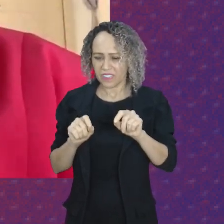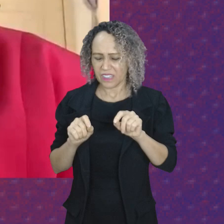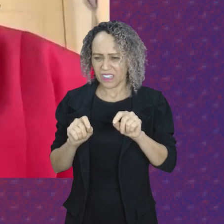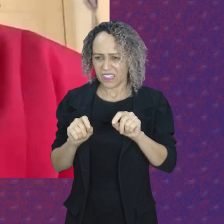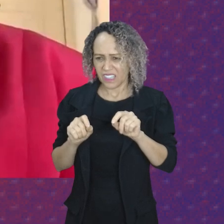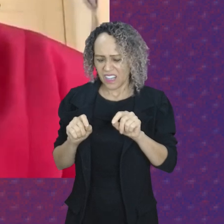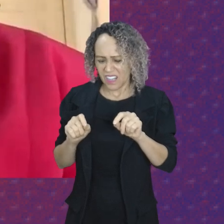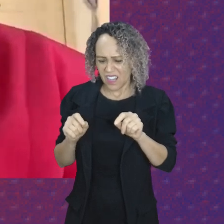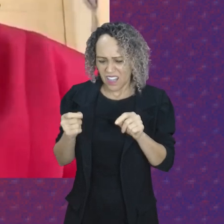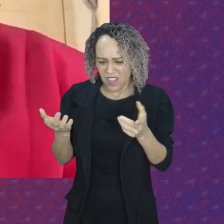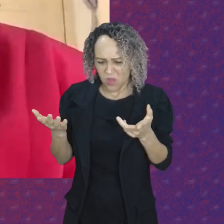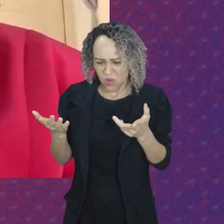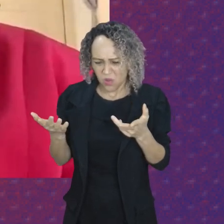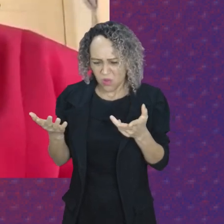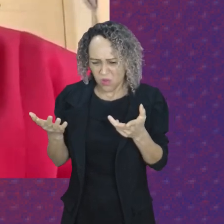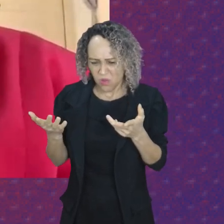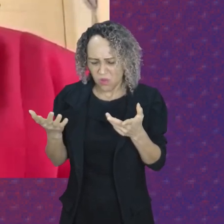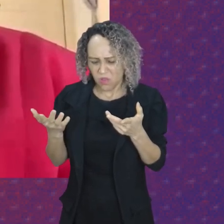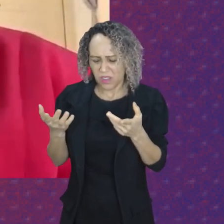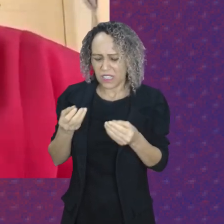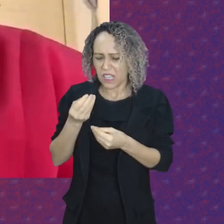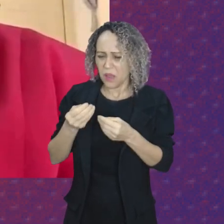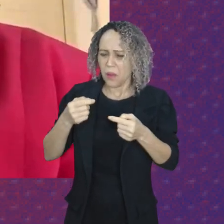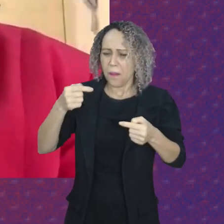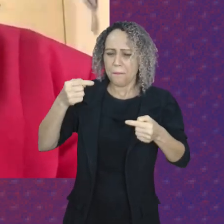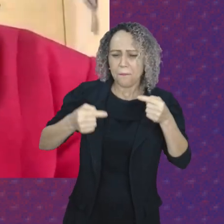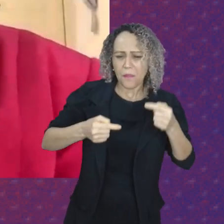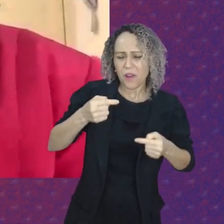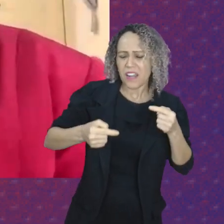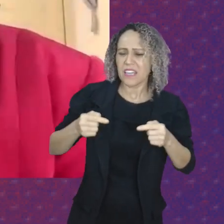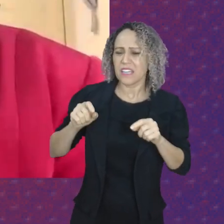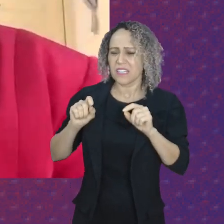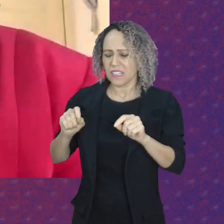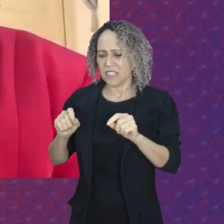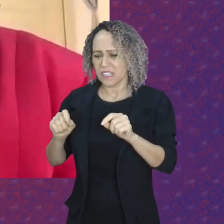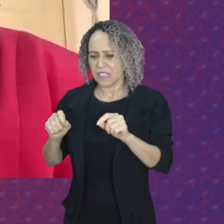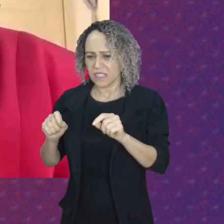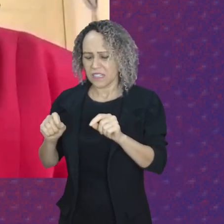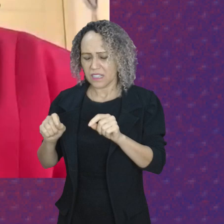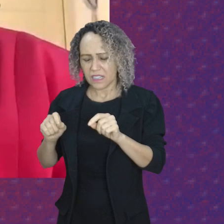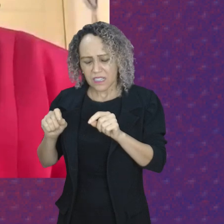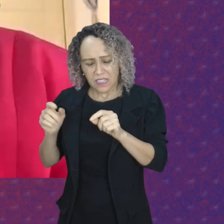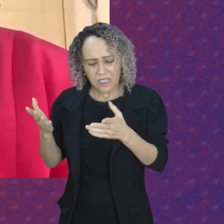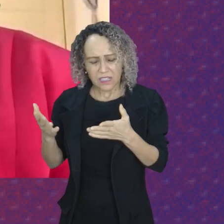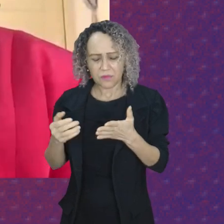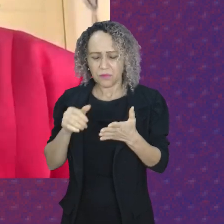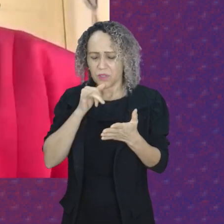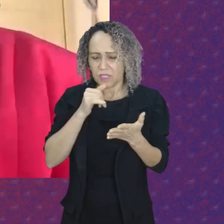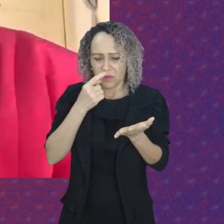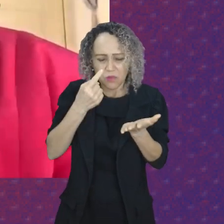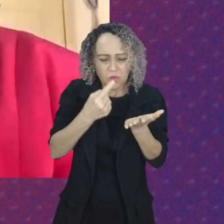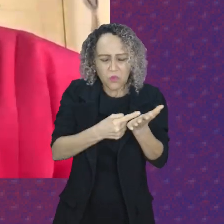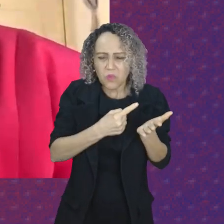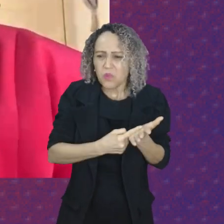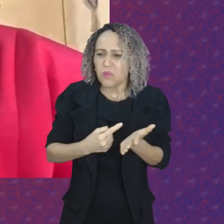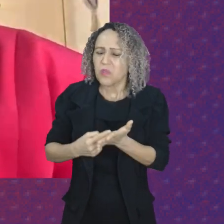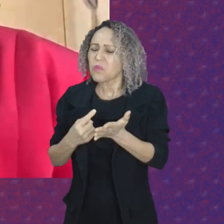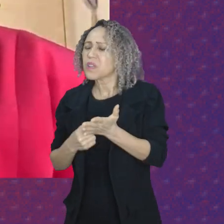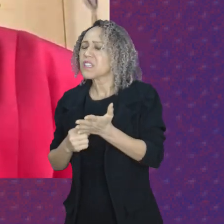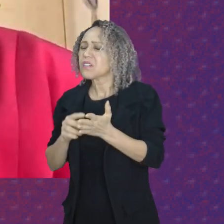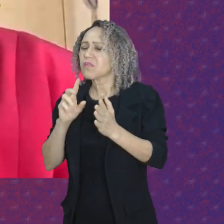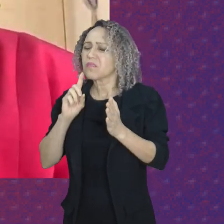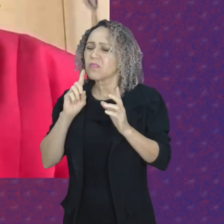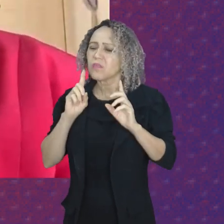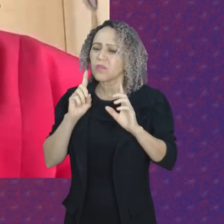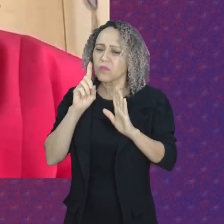o desmantelamento de políticas e a renegação de compromissos com os direitos humanos